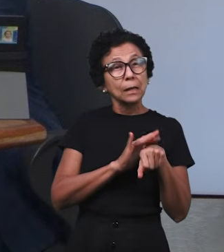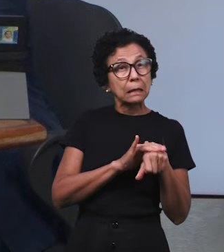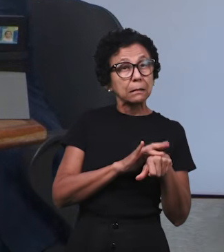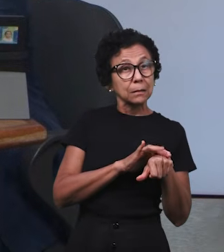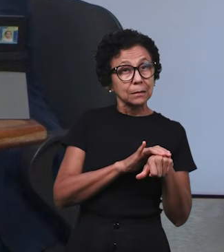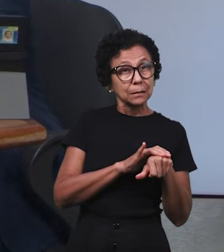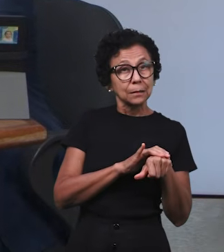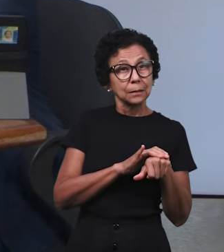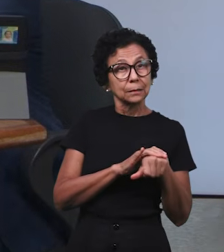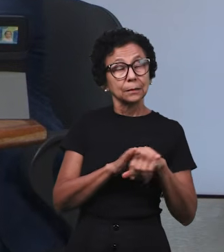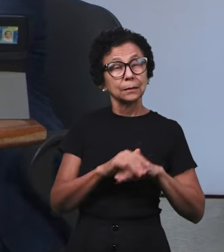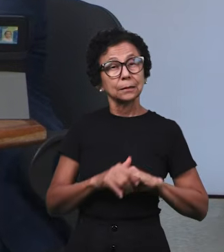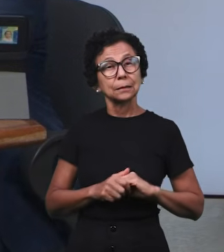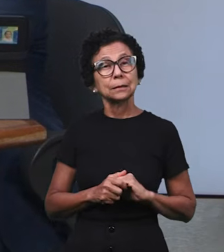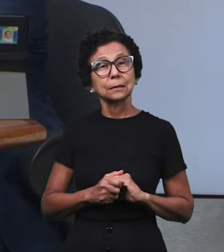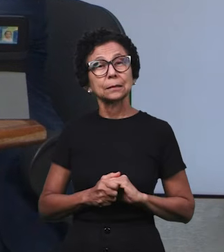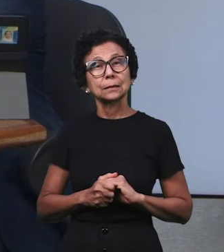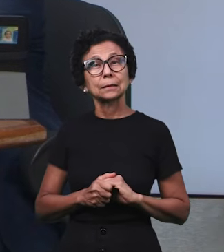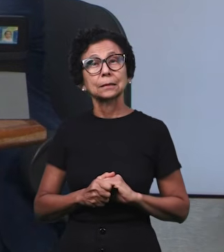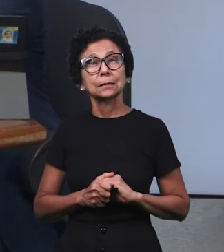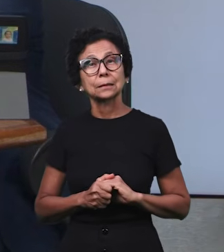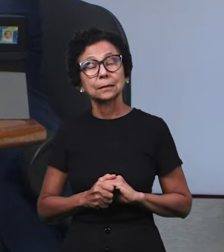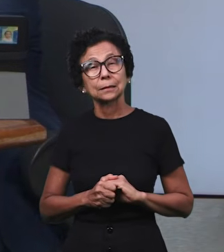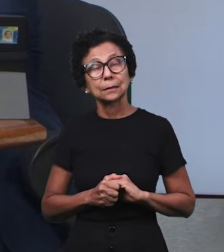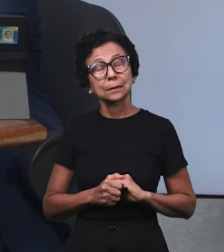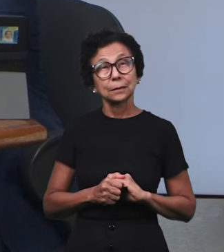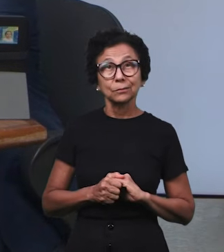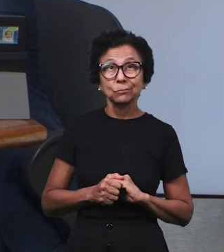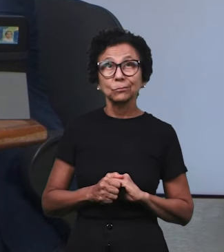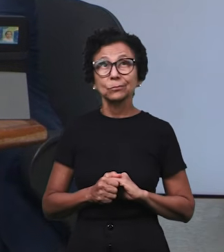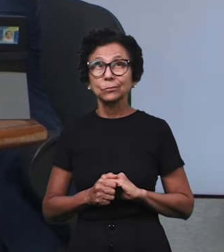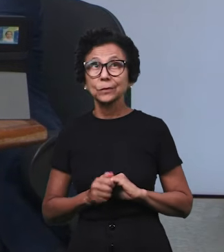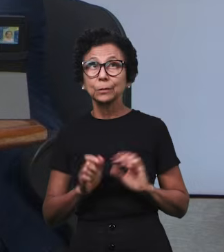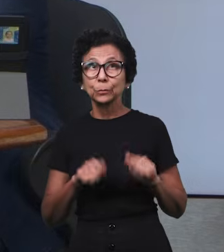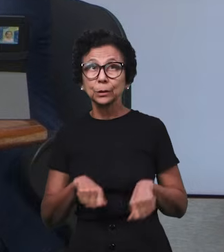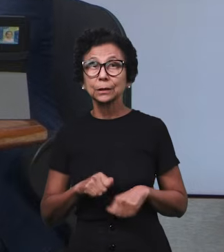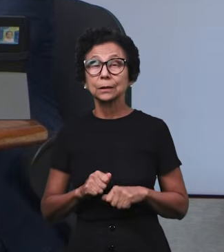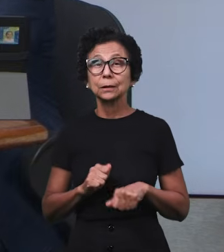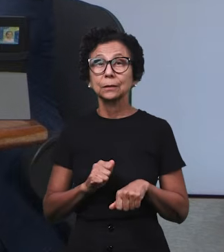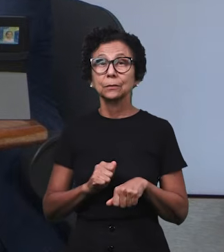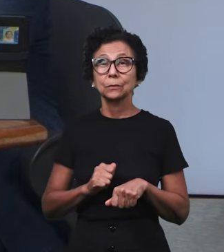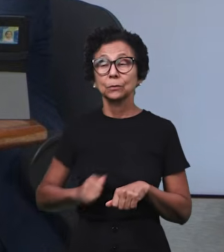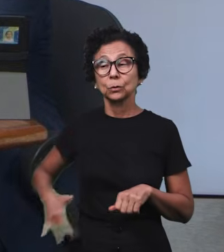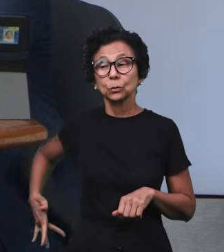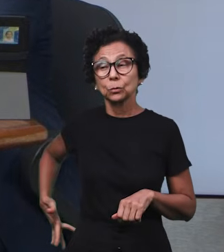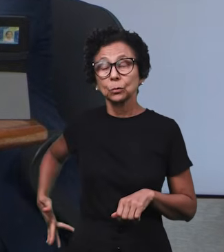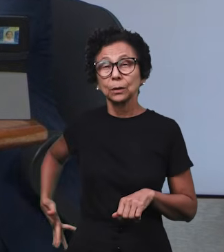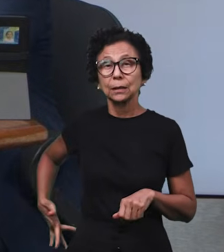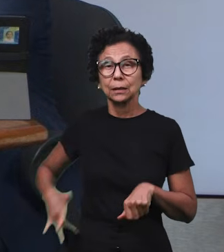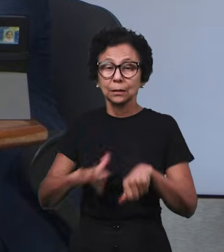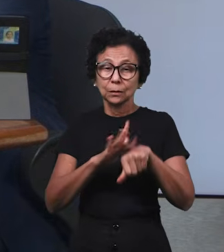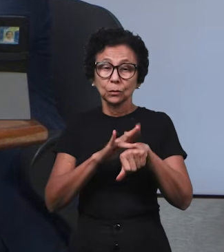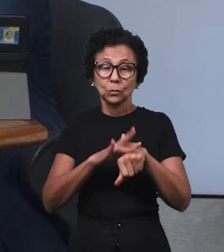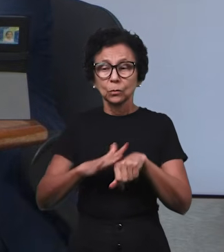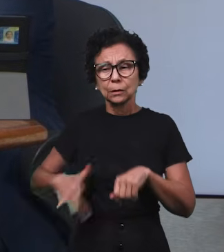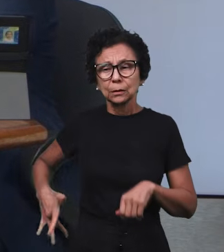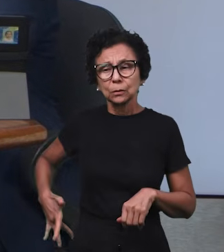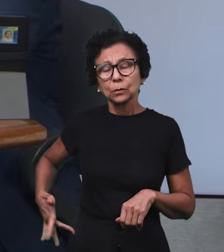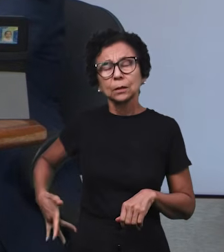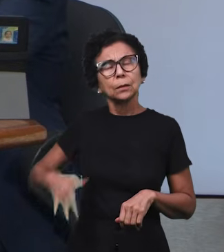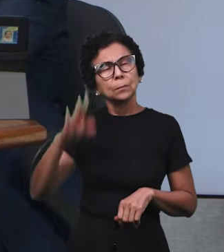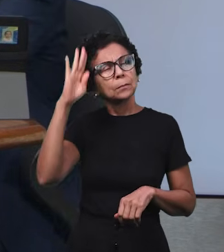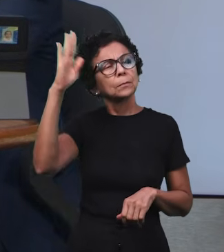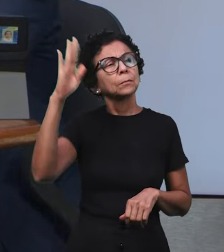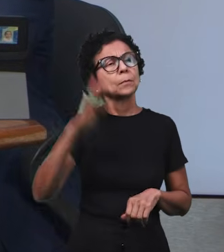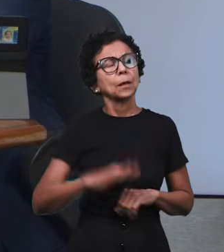o paciente, né, a ter a doença renal crônica. A gente sabe que existem uns exemplos bem chamativos aí. A gente